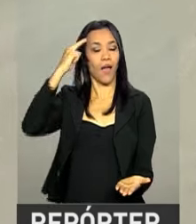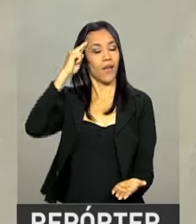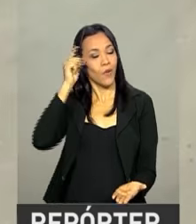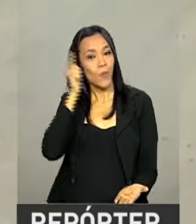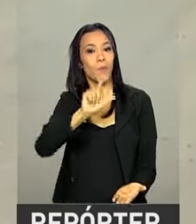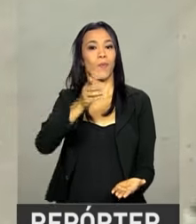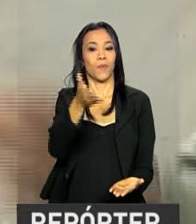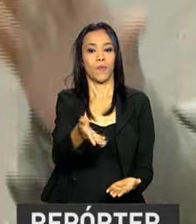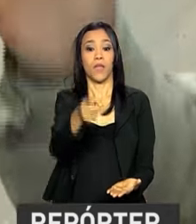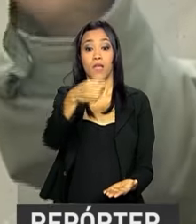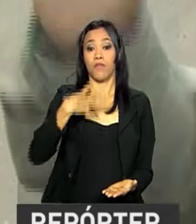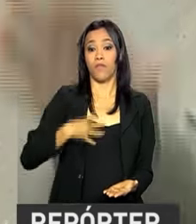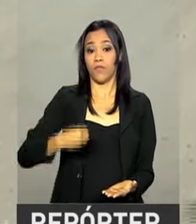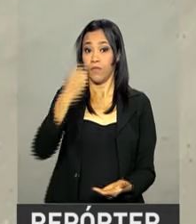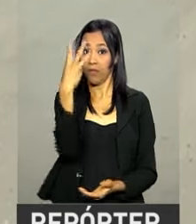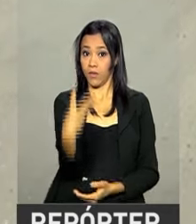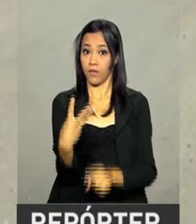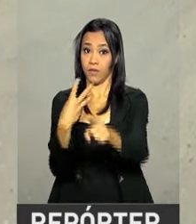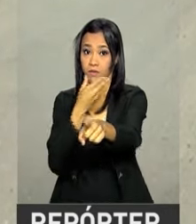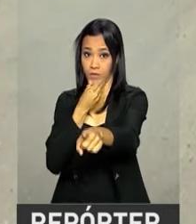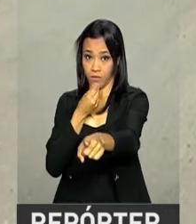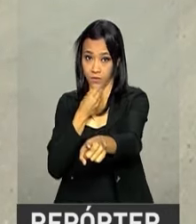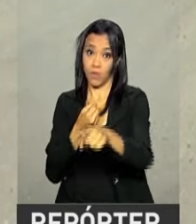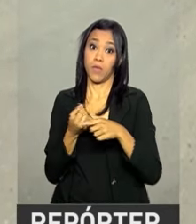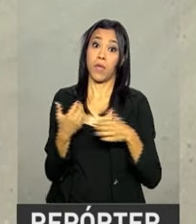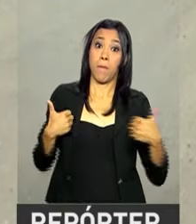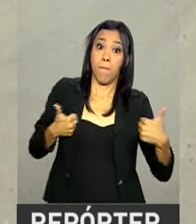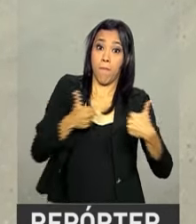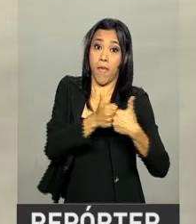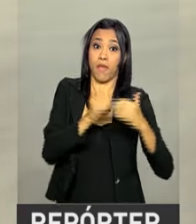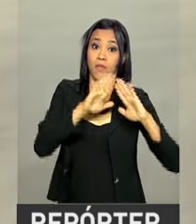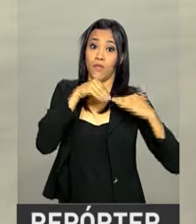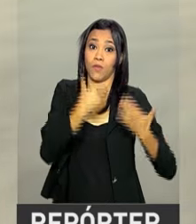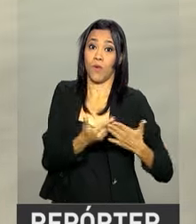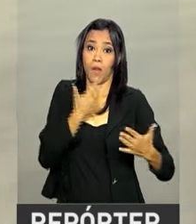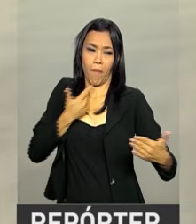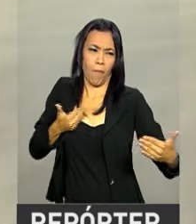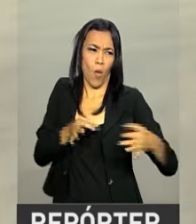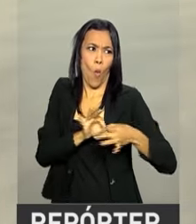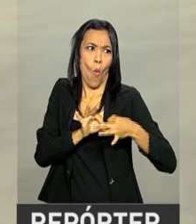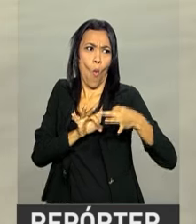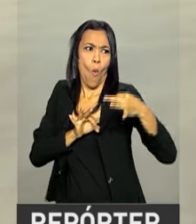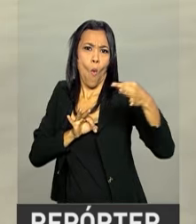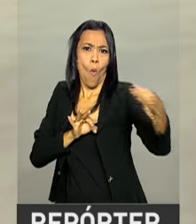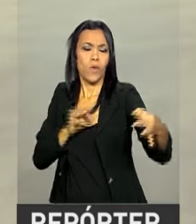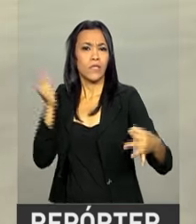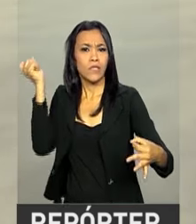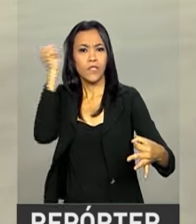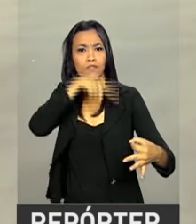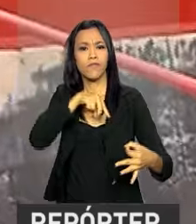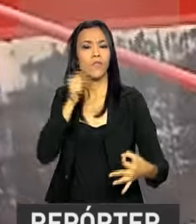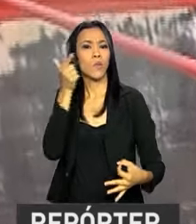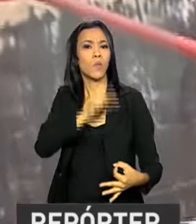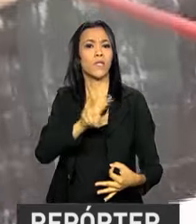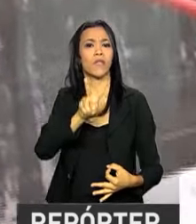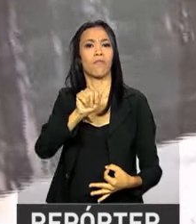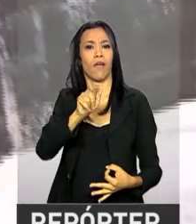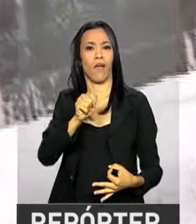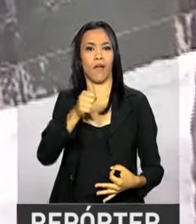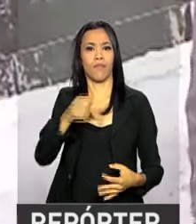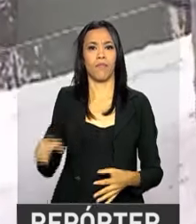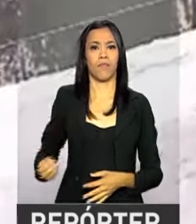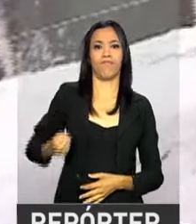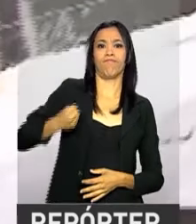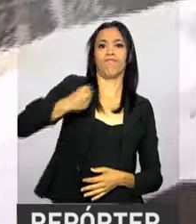Cícero tem três filhos. A creche mais próxima fica longe e é difícil conseguir vaga pr as crianças. Ele espera